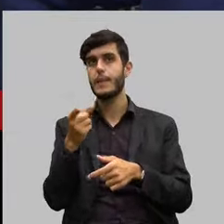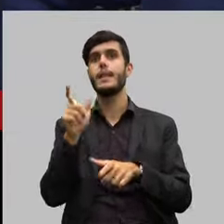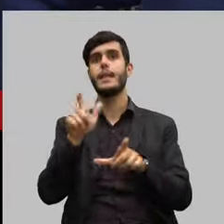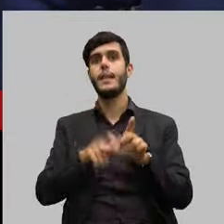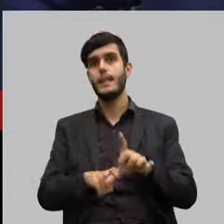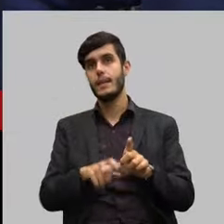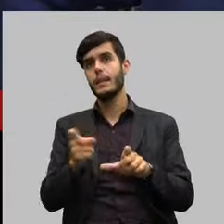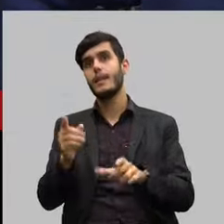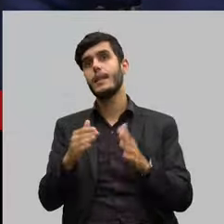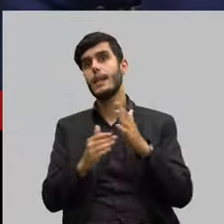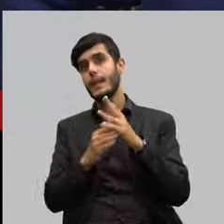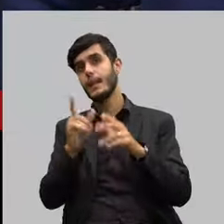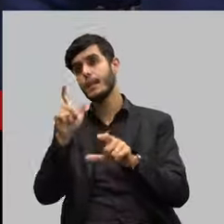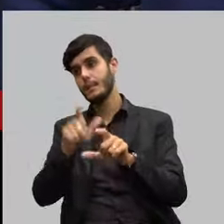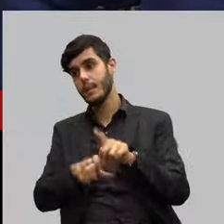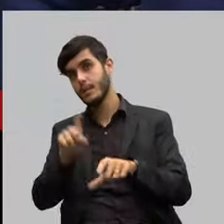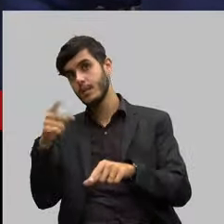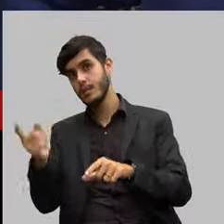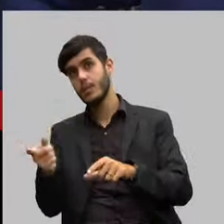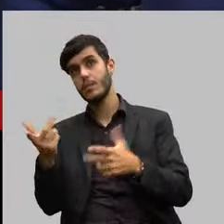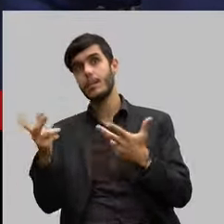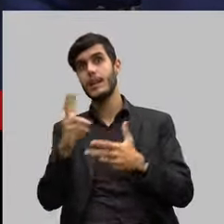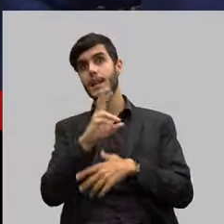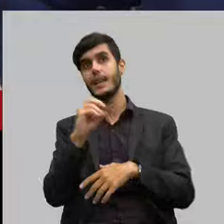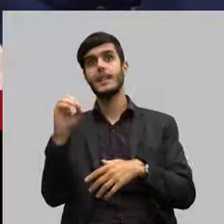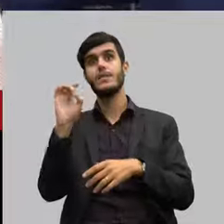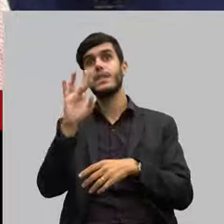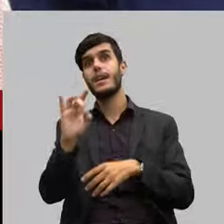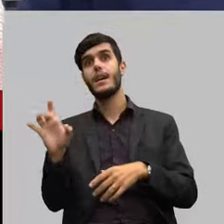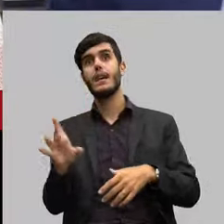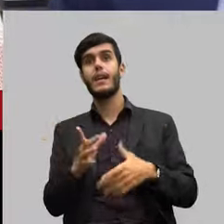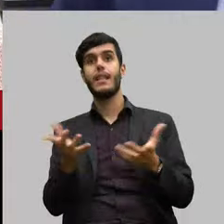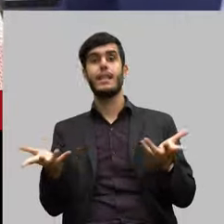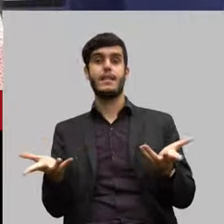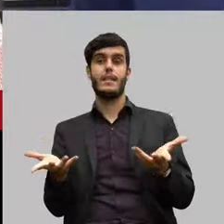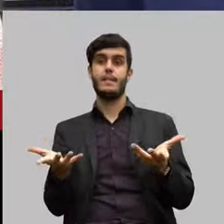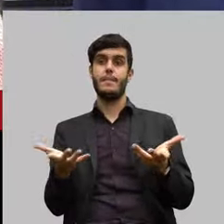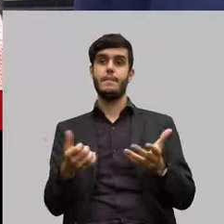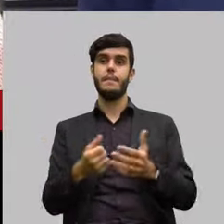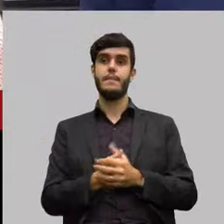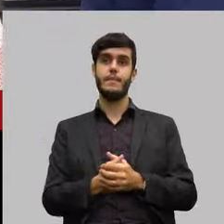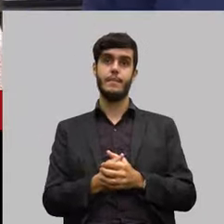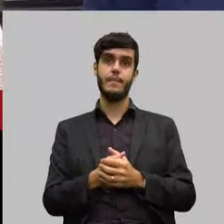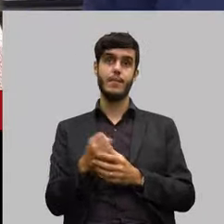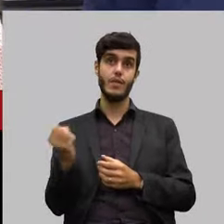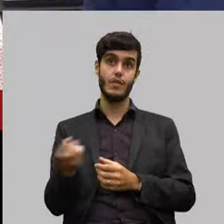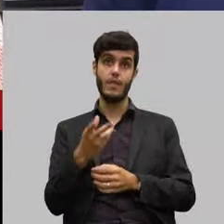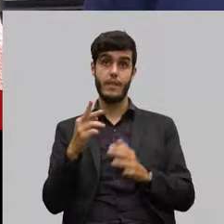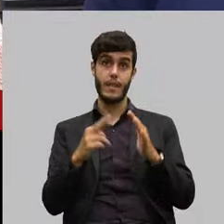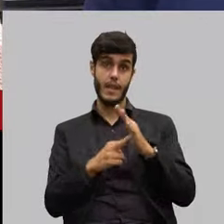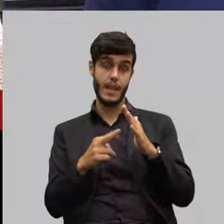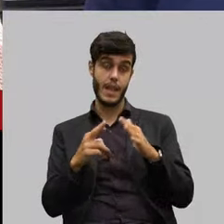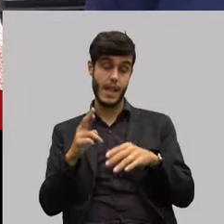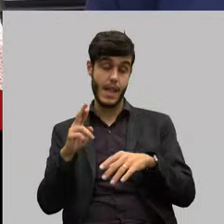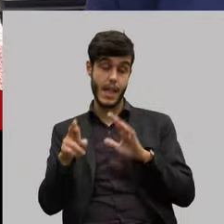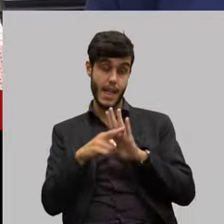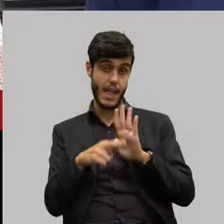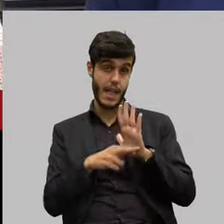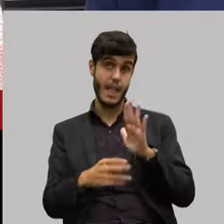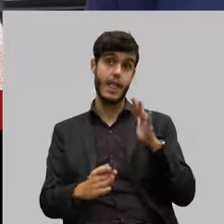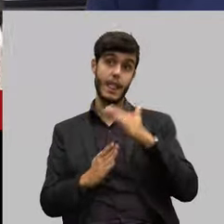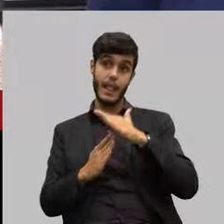outro teto para outro dependente 500 para cada um então vocês estão criando novas regras de teto vocês estão